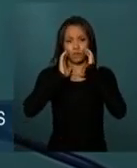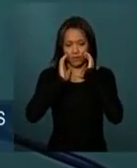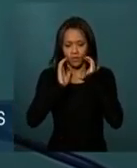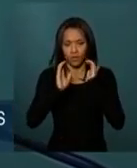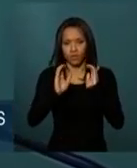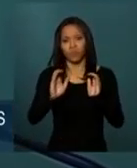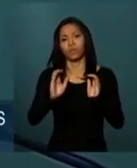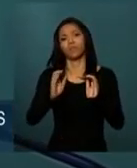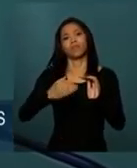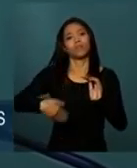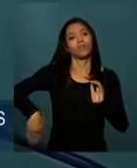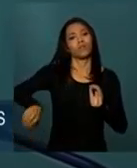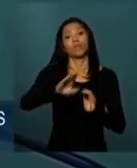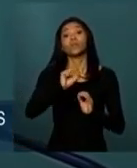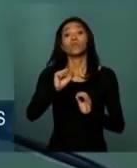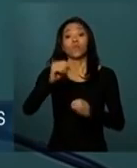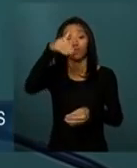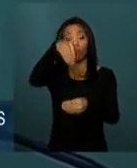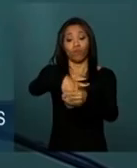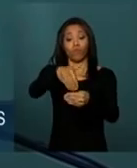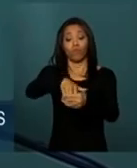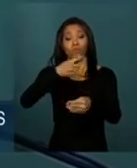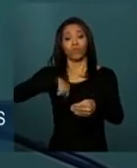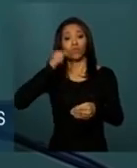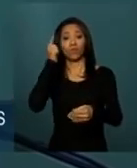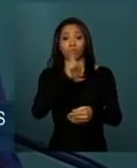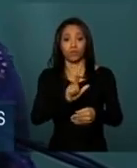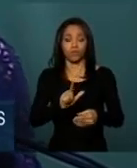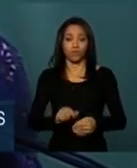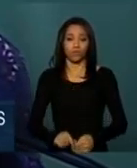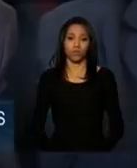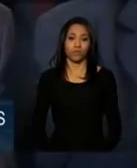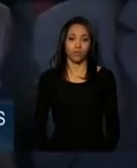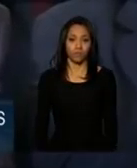o voto que nós recebemos na urna.